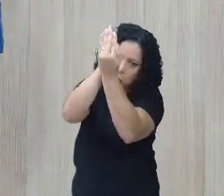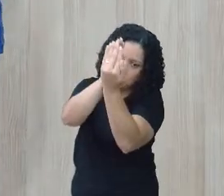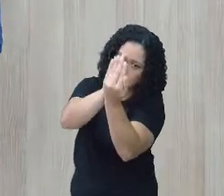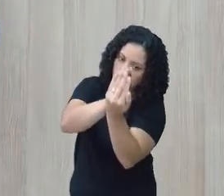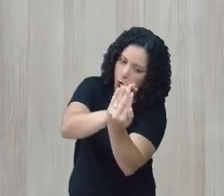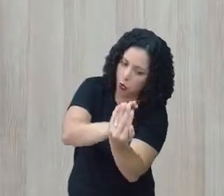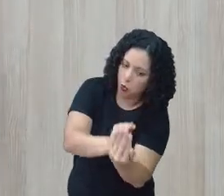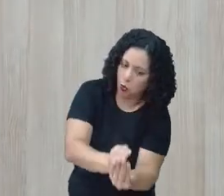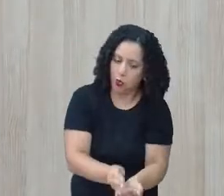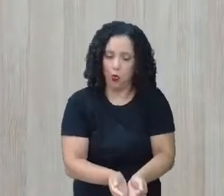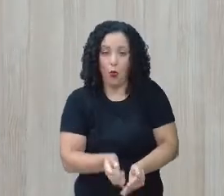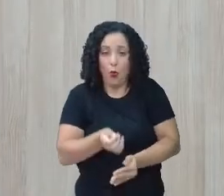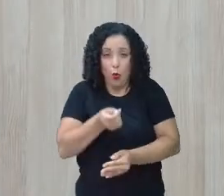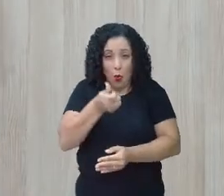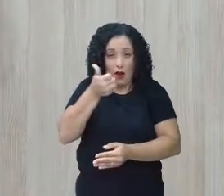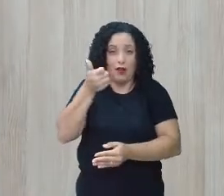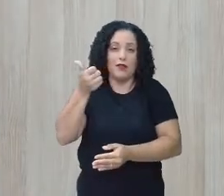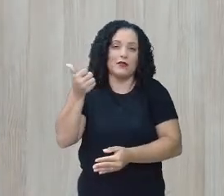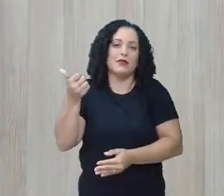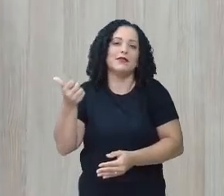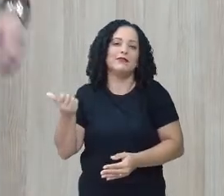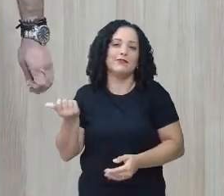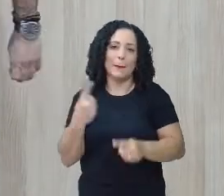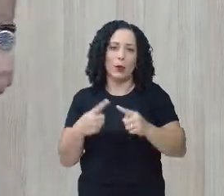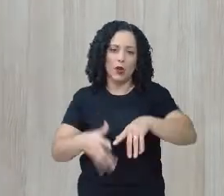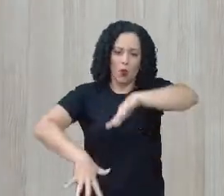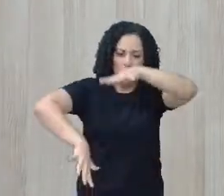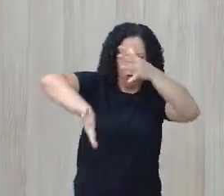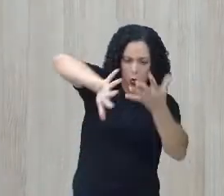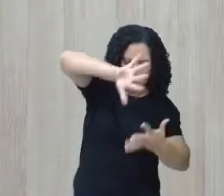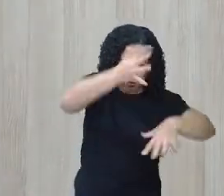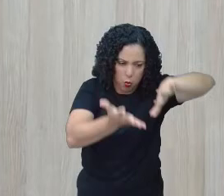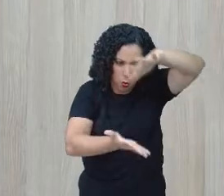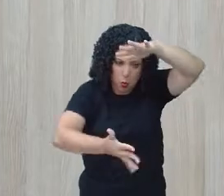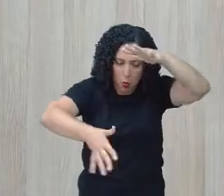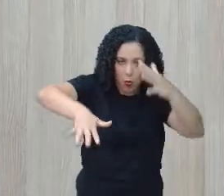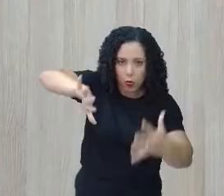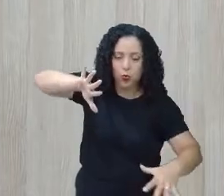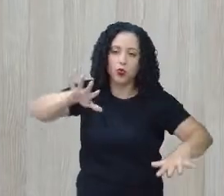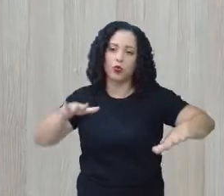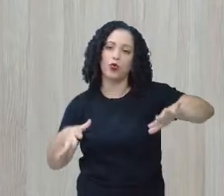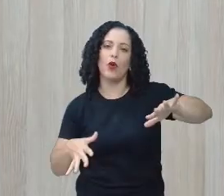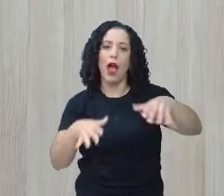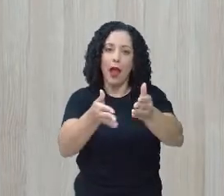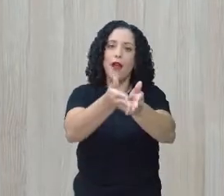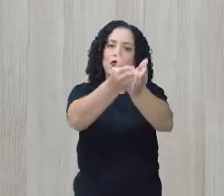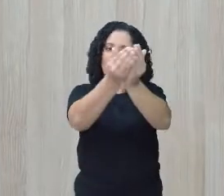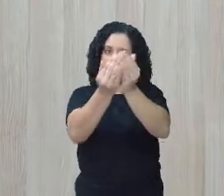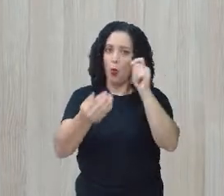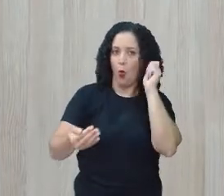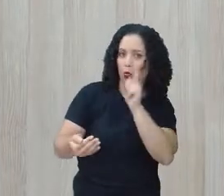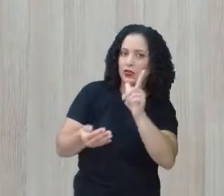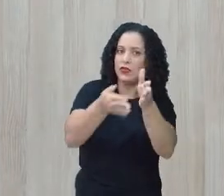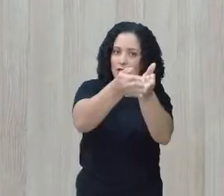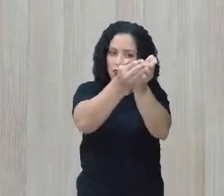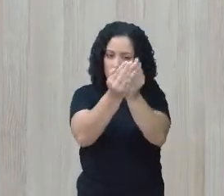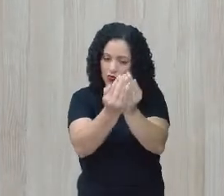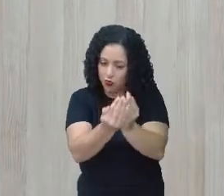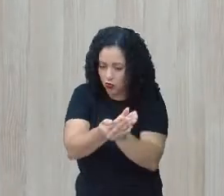todo mundo morria, aquela coisa devido à bravura do mar. Aí ele passa e quando retorna para